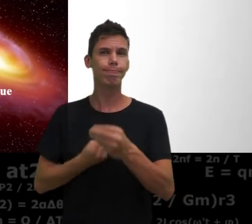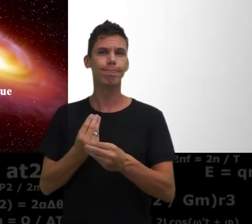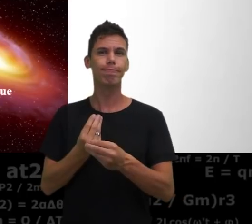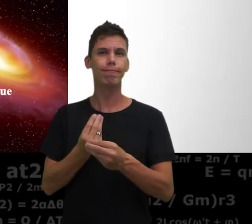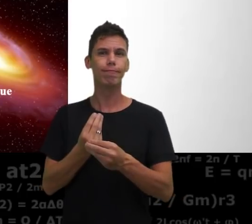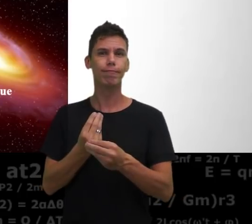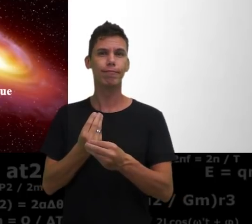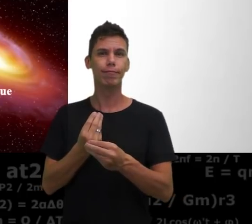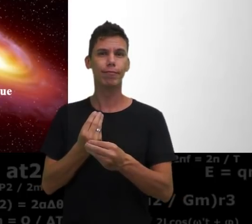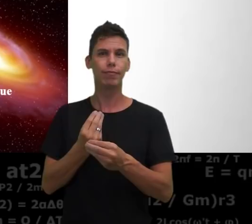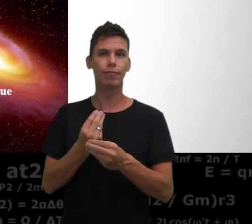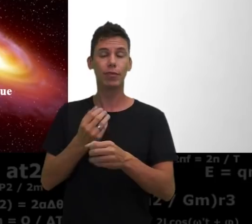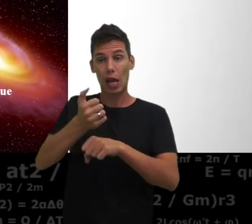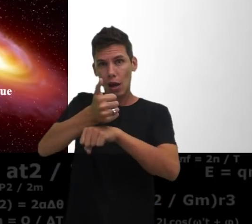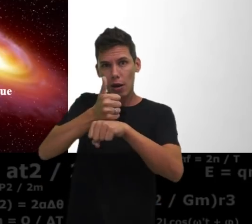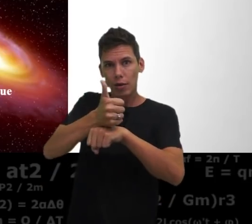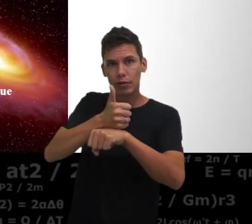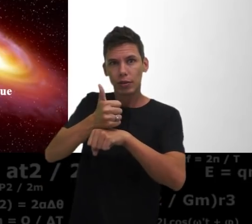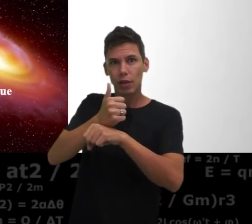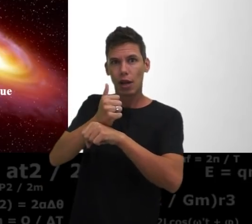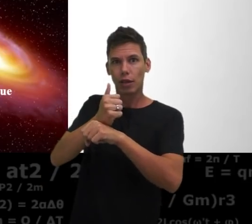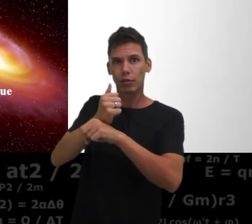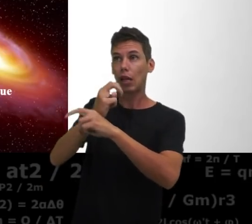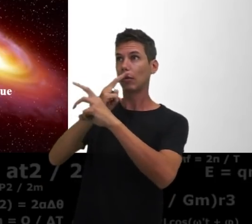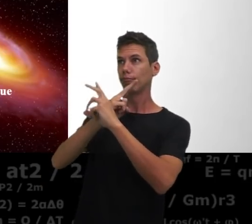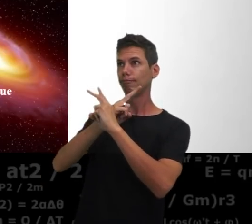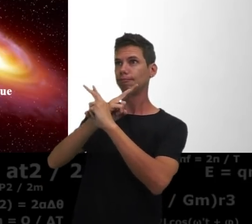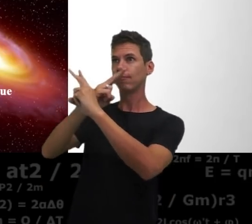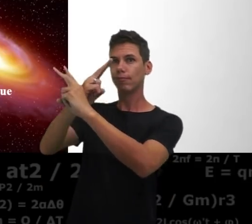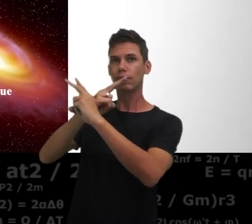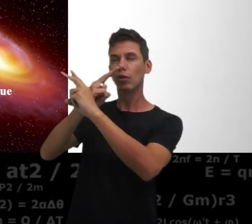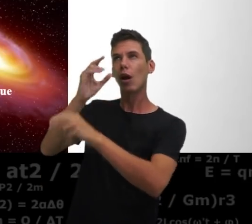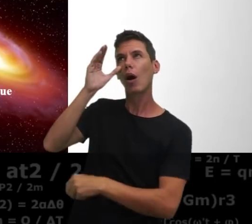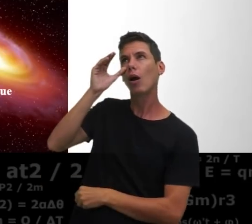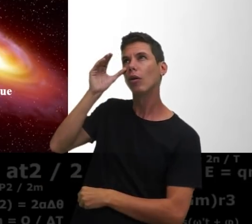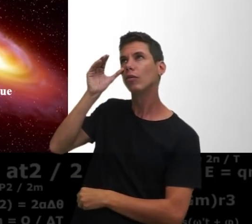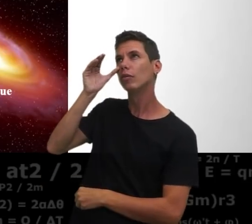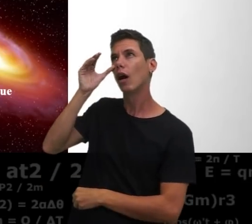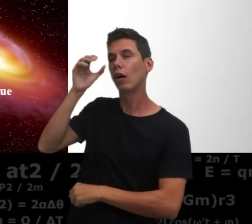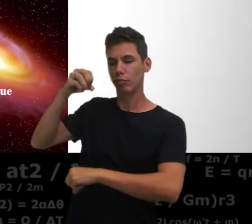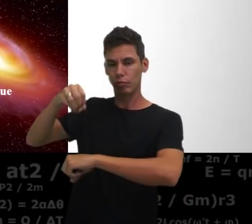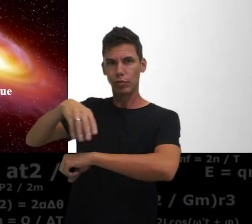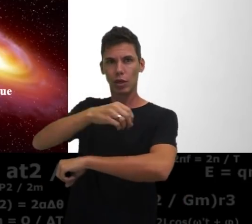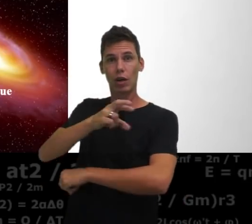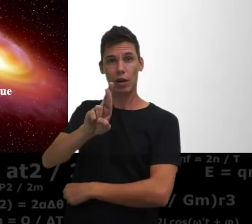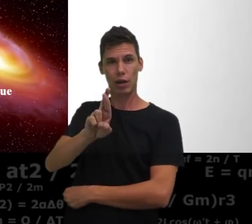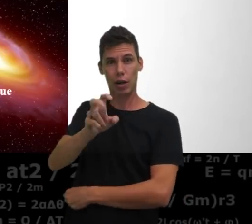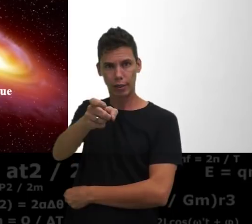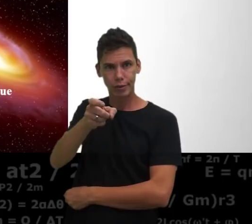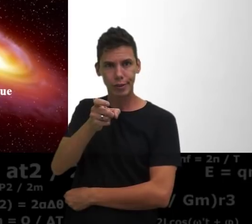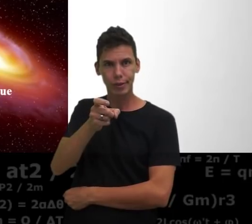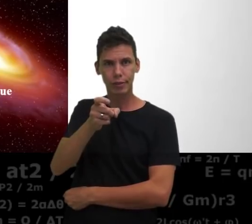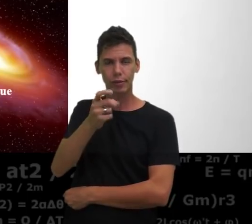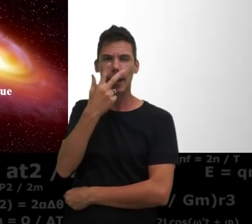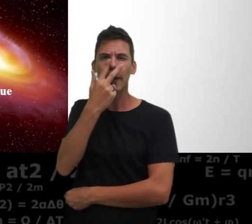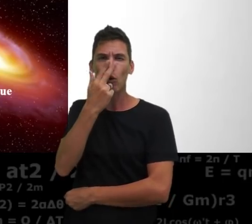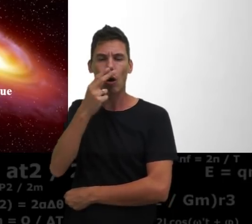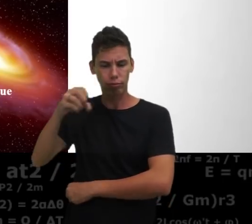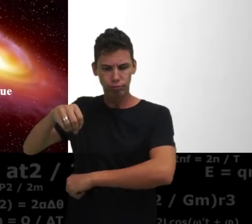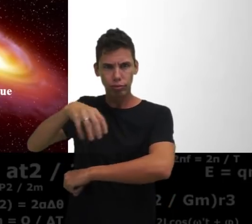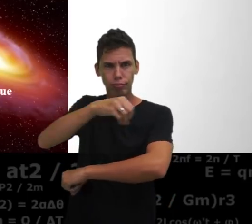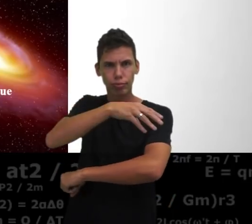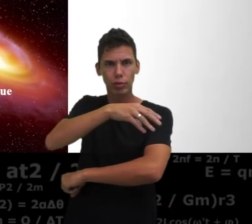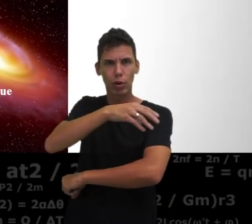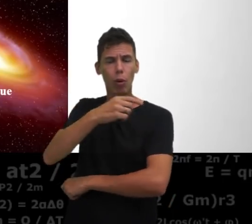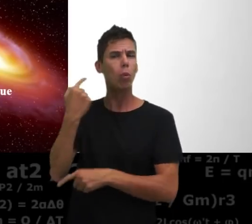Astrônomos lançaram satélites para observar raio-x. Talvez alguns de vocês estejam se perguntando por